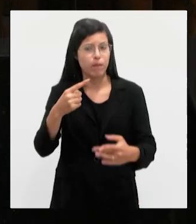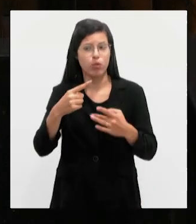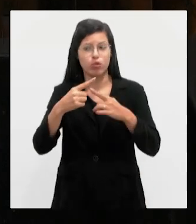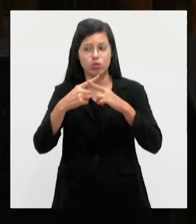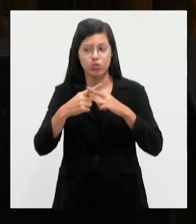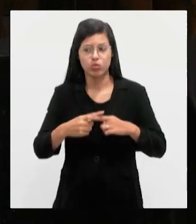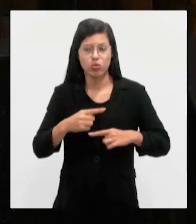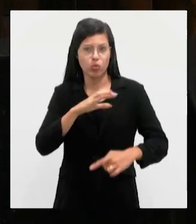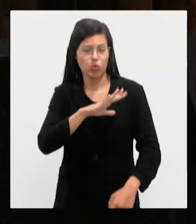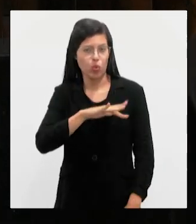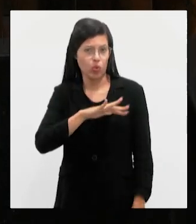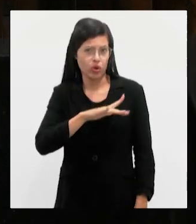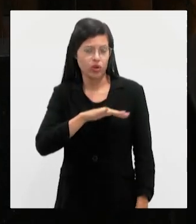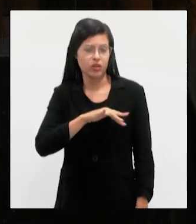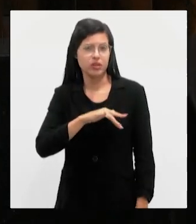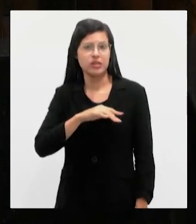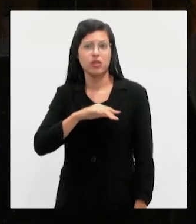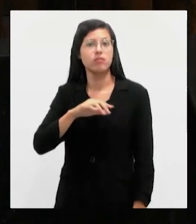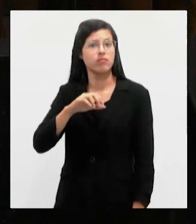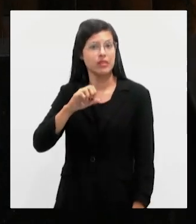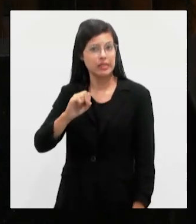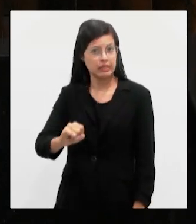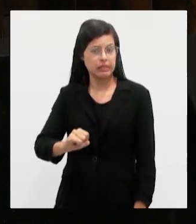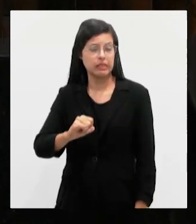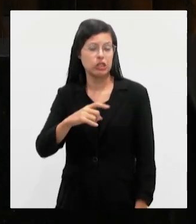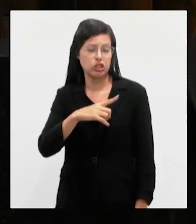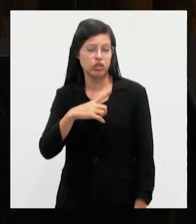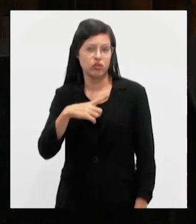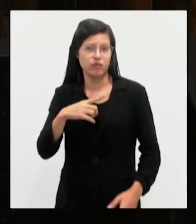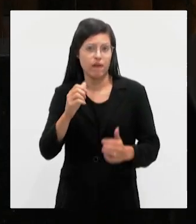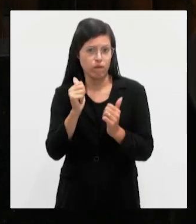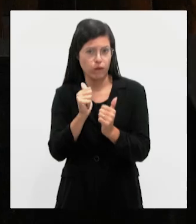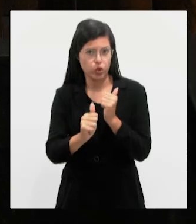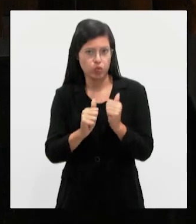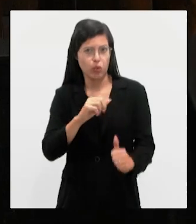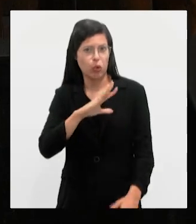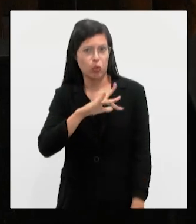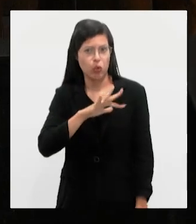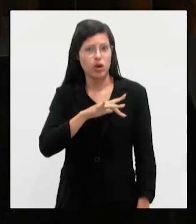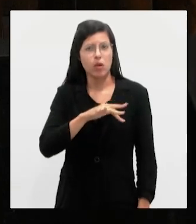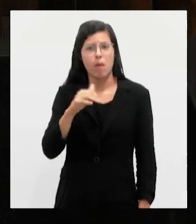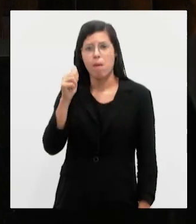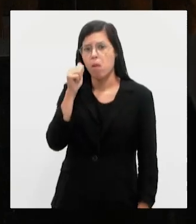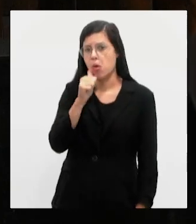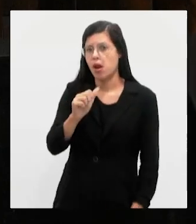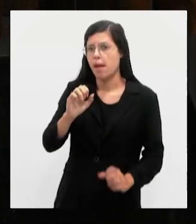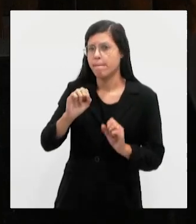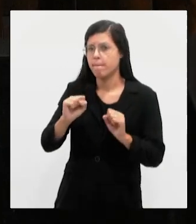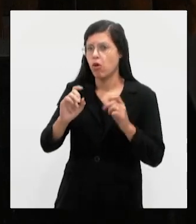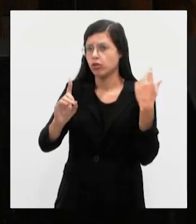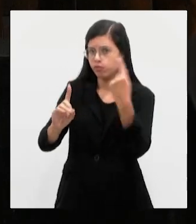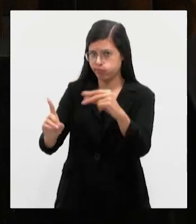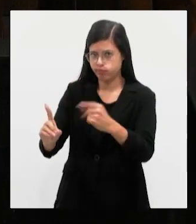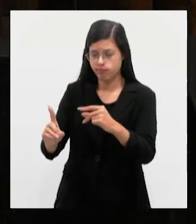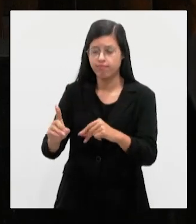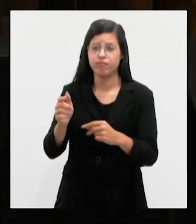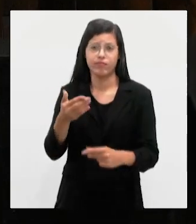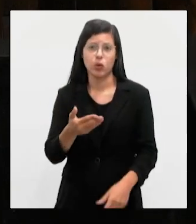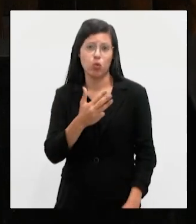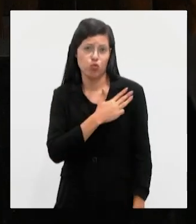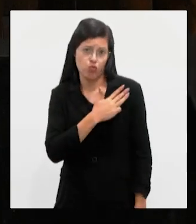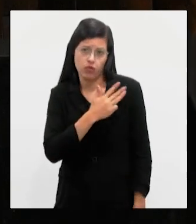Senão, como todo mundo sabe, depois do jogo do Corinthians, mulher pode apanhar, conforme disse o nosso querido presidente